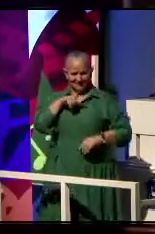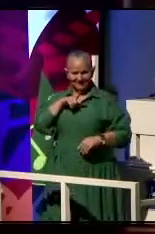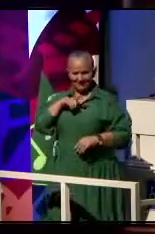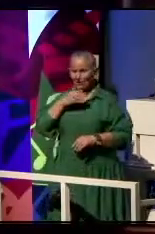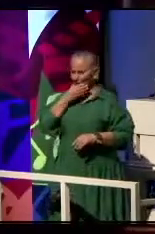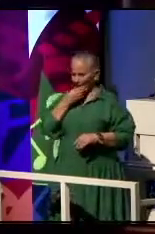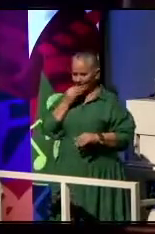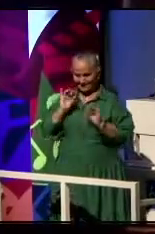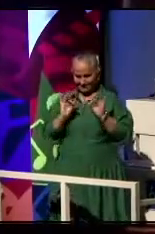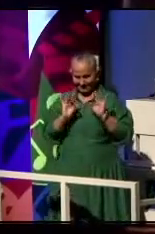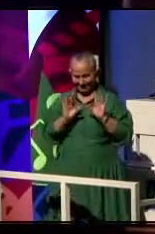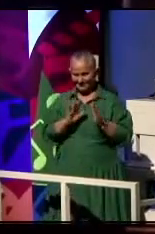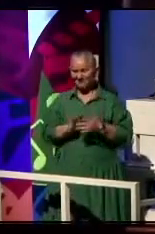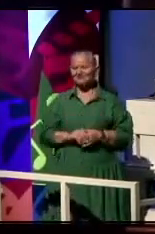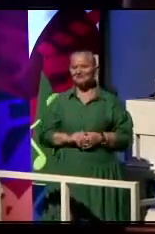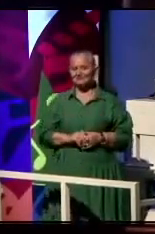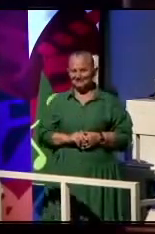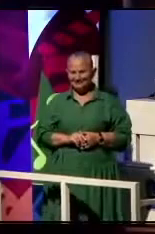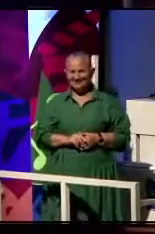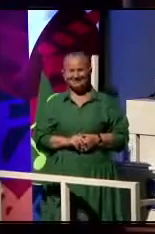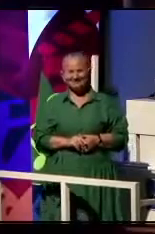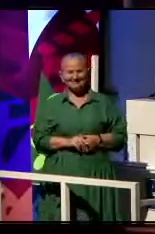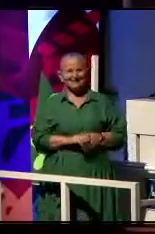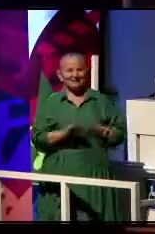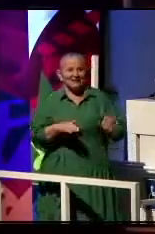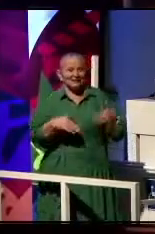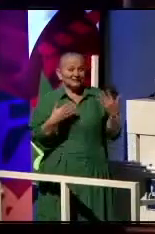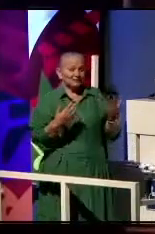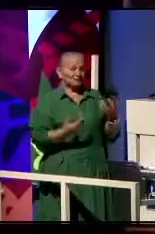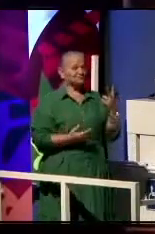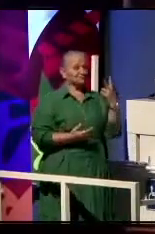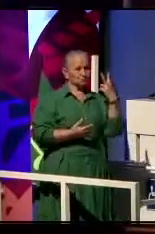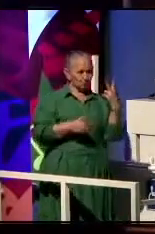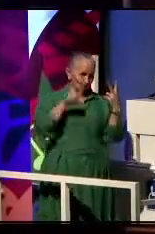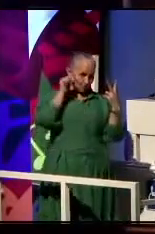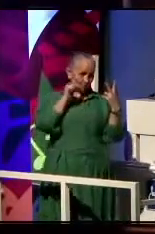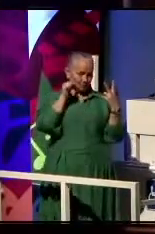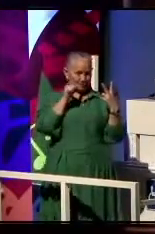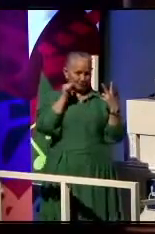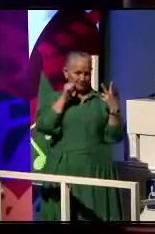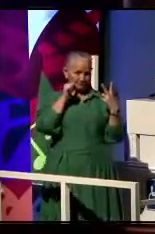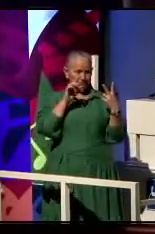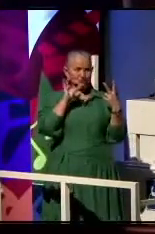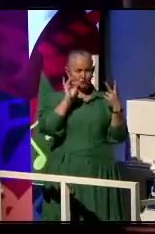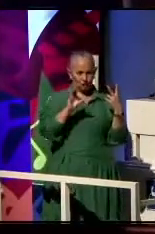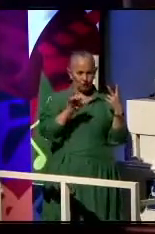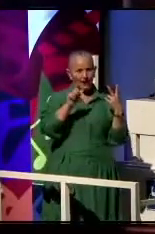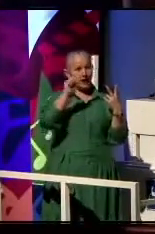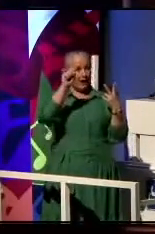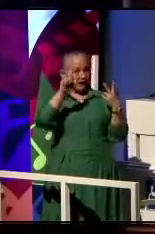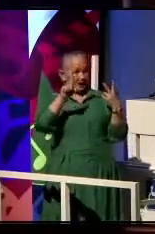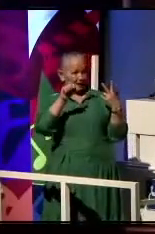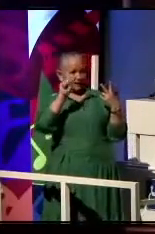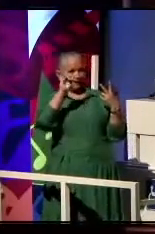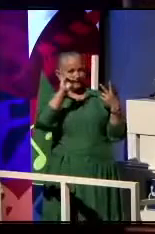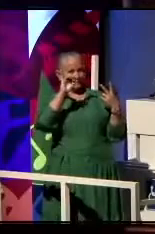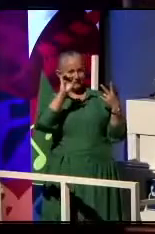Gente, é uma esquina só de homens. Então, assim, duas mulheres furaram essa bolha, né? A Laide Costa e